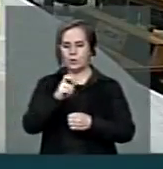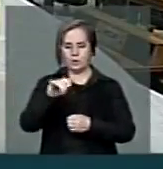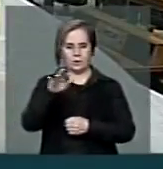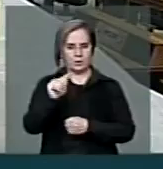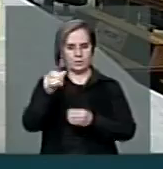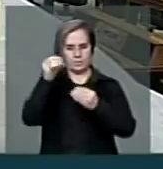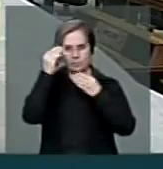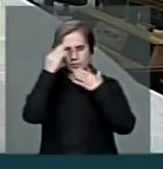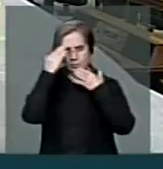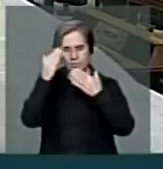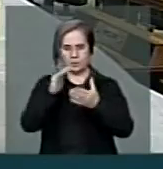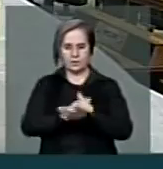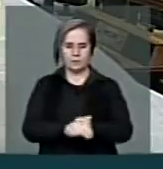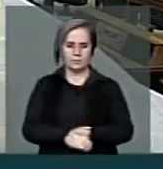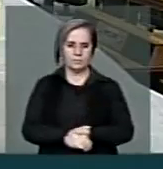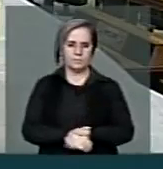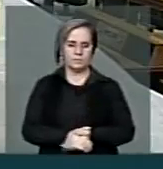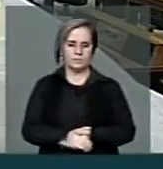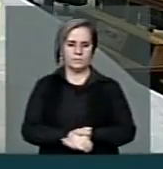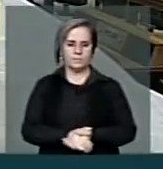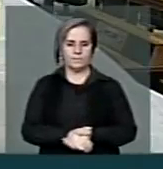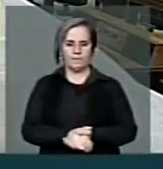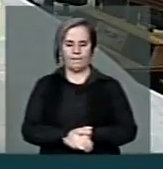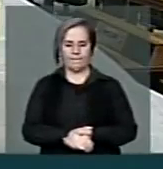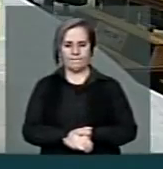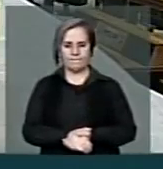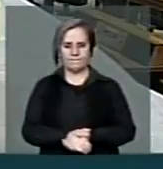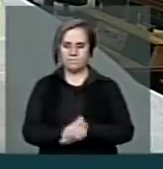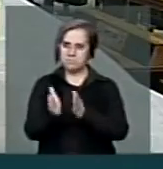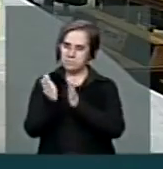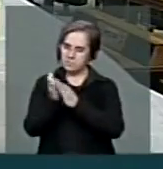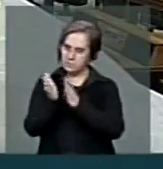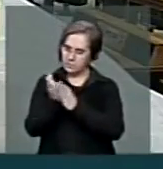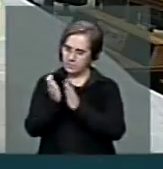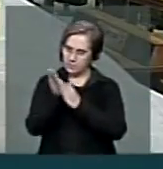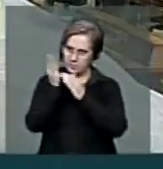Comunicação. Muito bem, parabenizando Vossa Excelência.